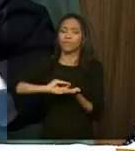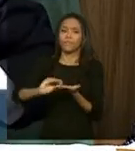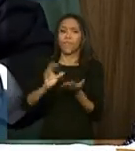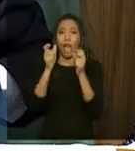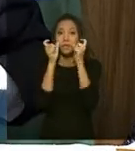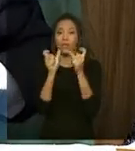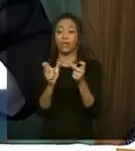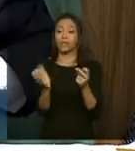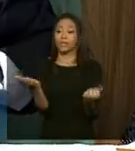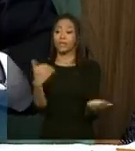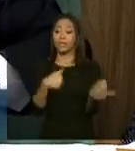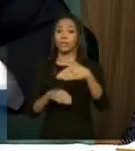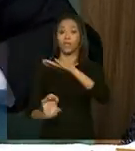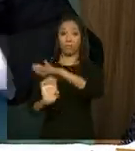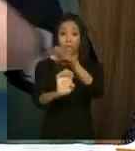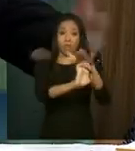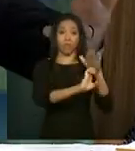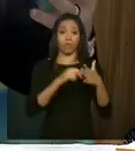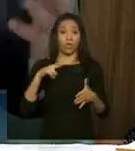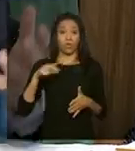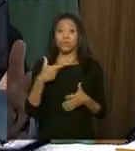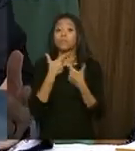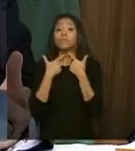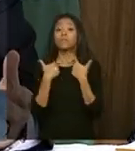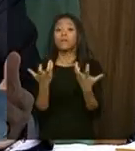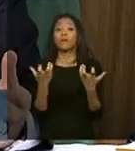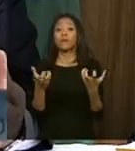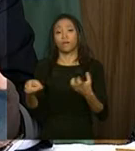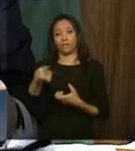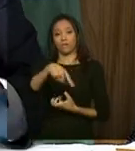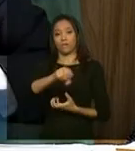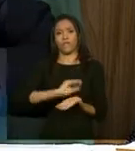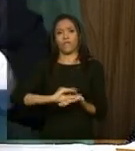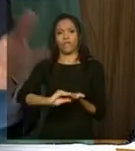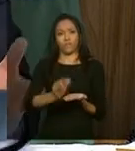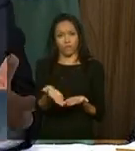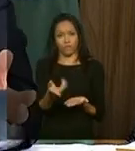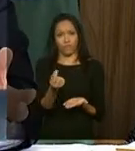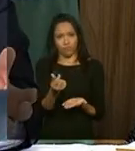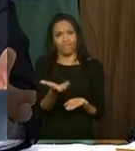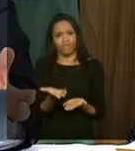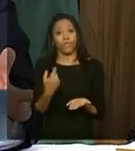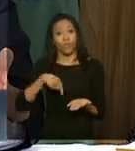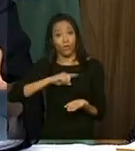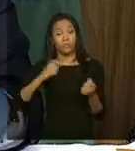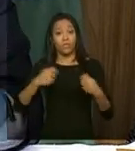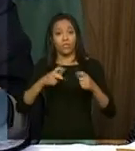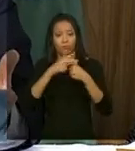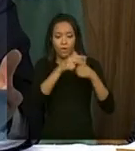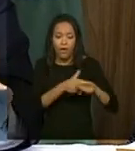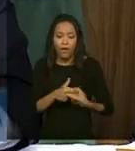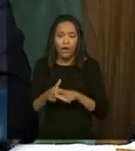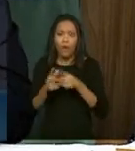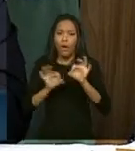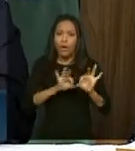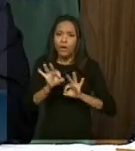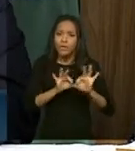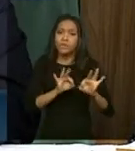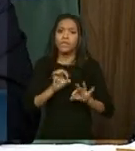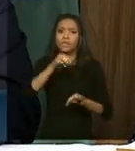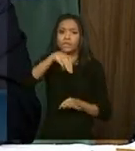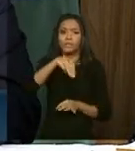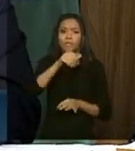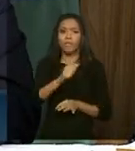privados. O setor privado está ávido de investimento na estrutura portuária, nós temos que agilizar esse marco regulatório e a lei